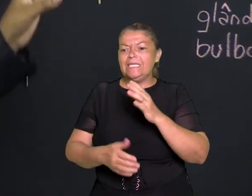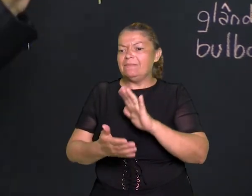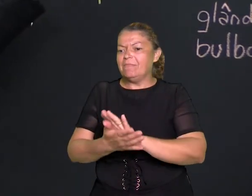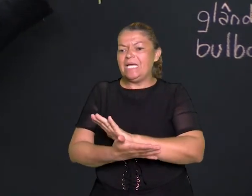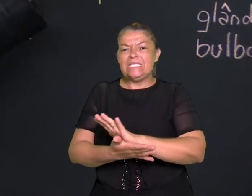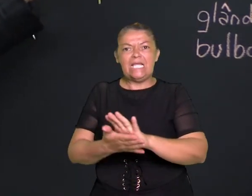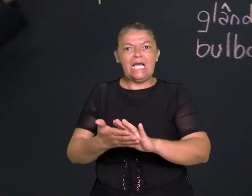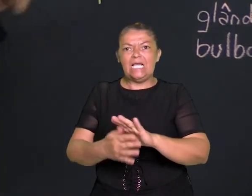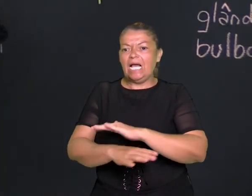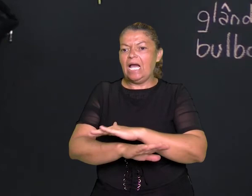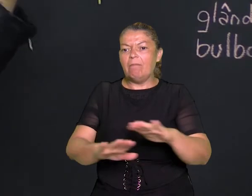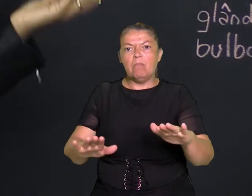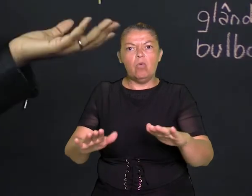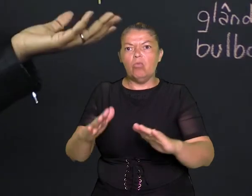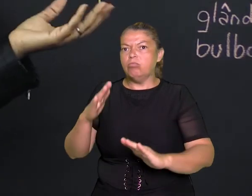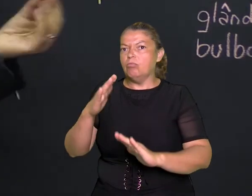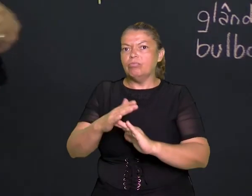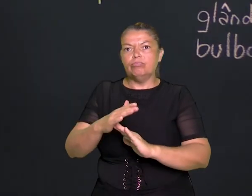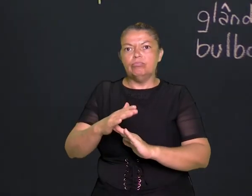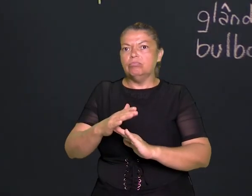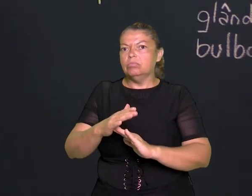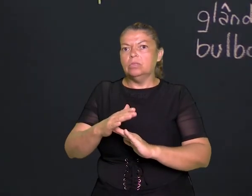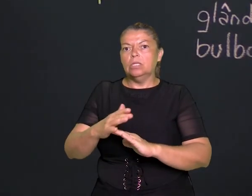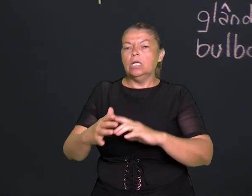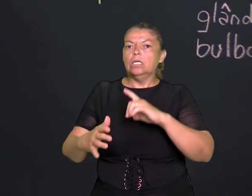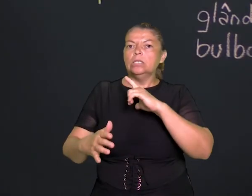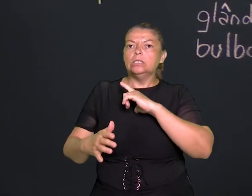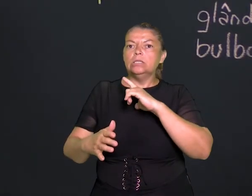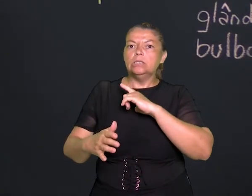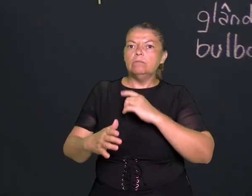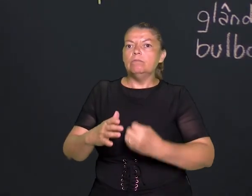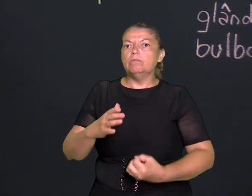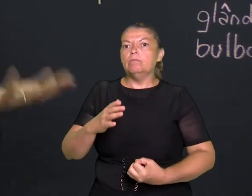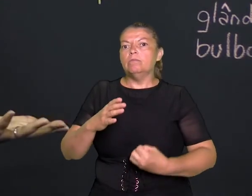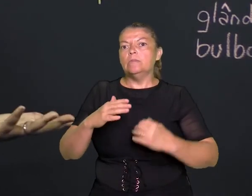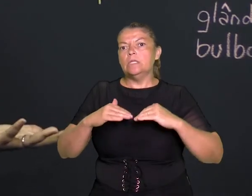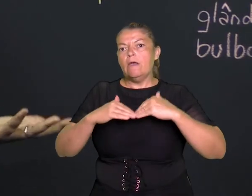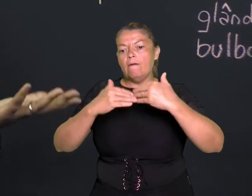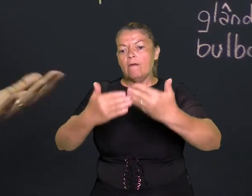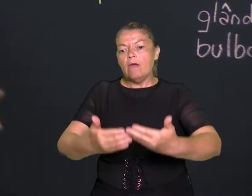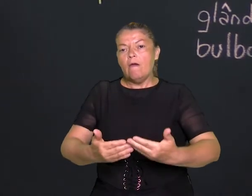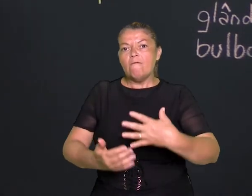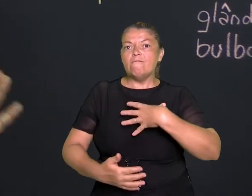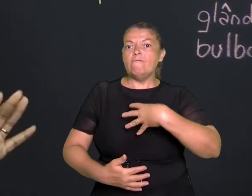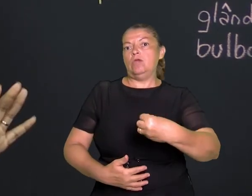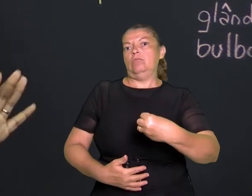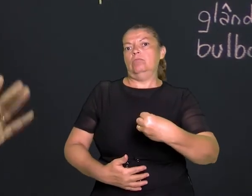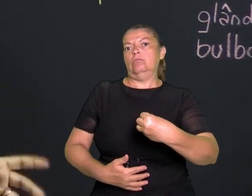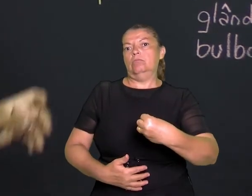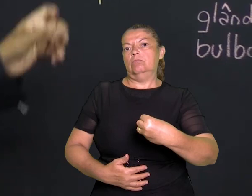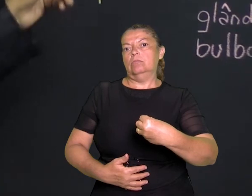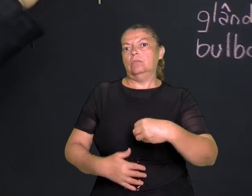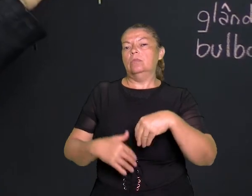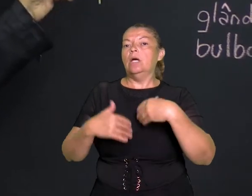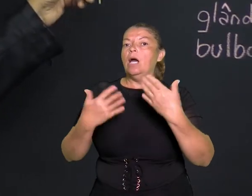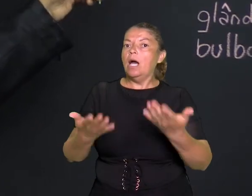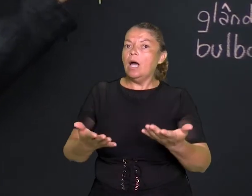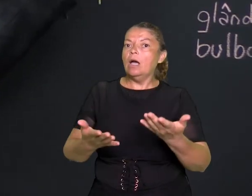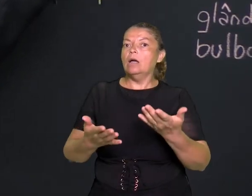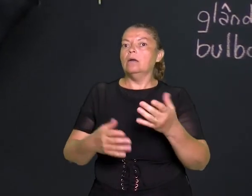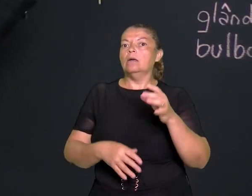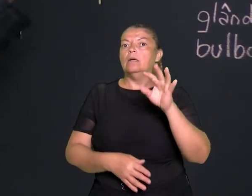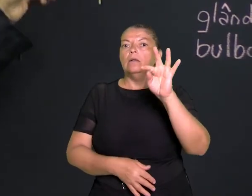filhos. Esse método, a vasectomia, ela compromete a atividade sexual desse homem? De forma alguma.